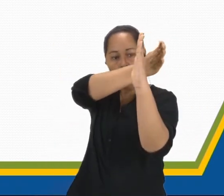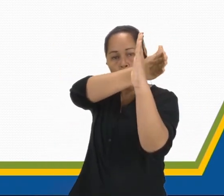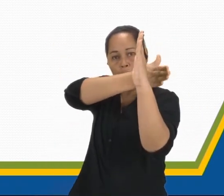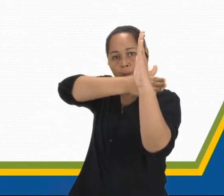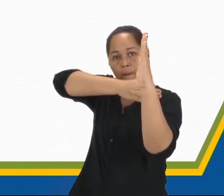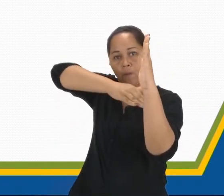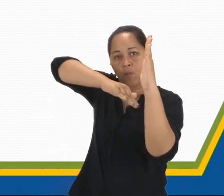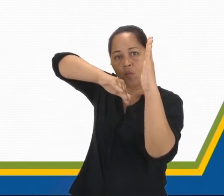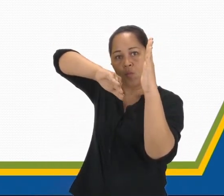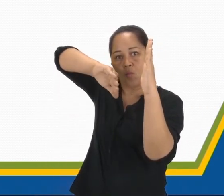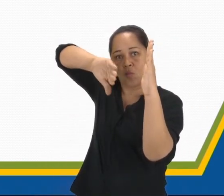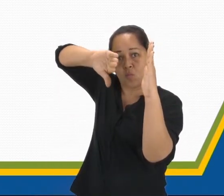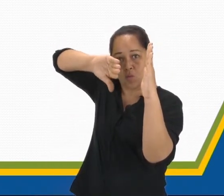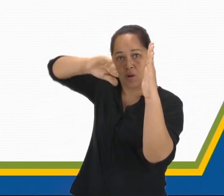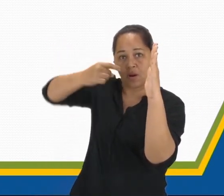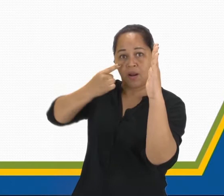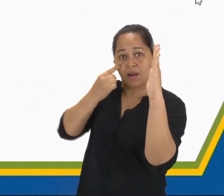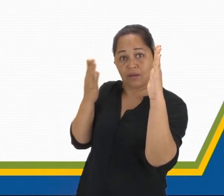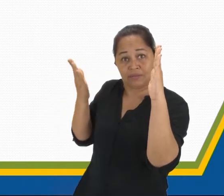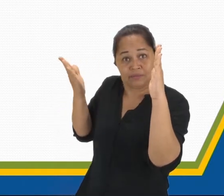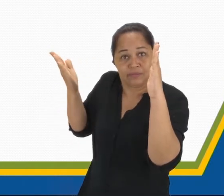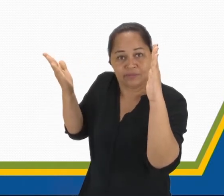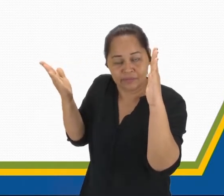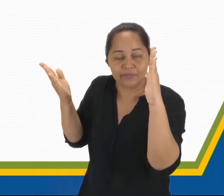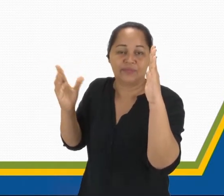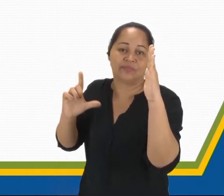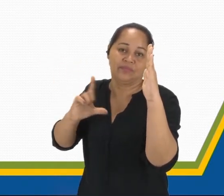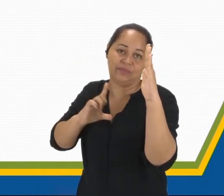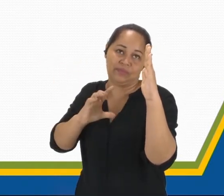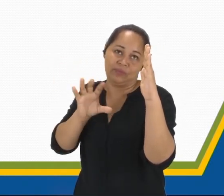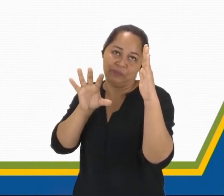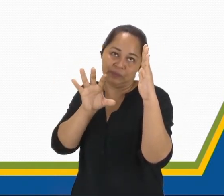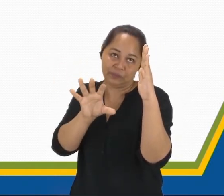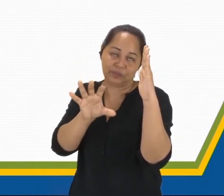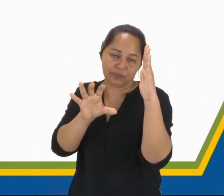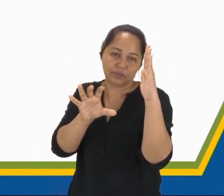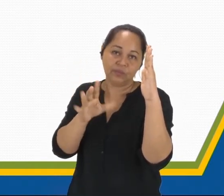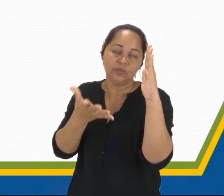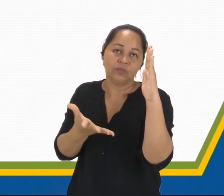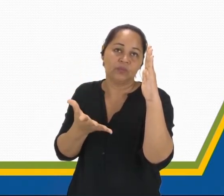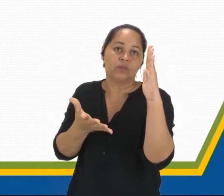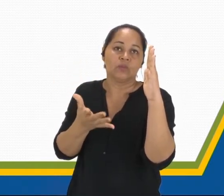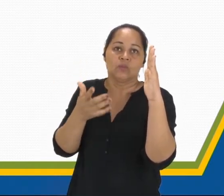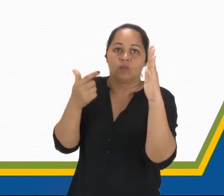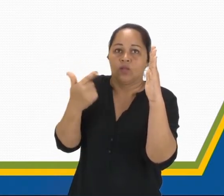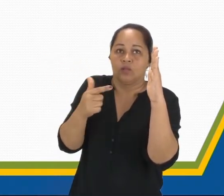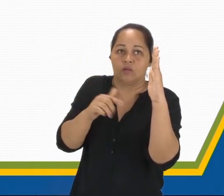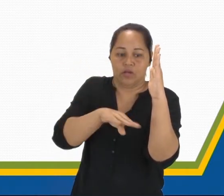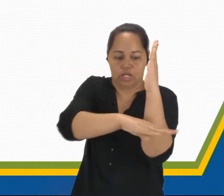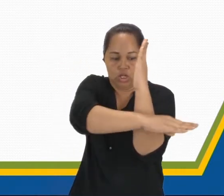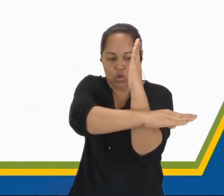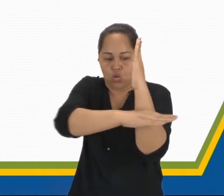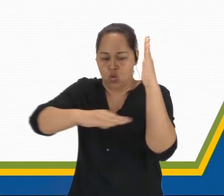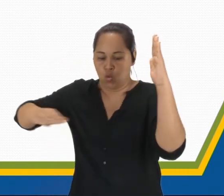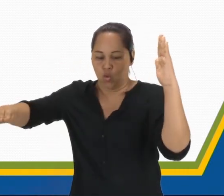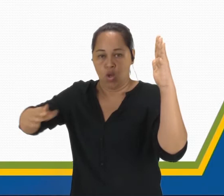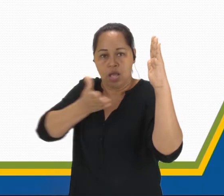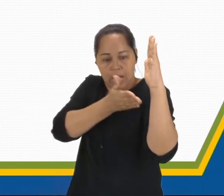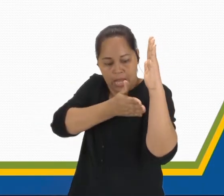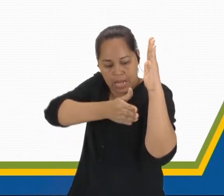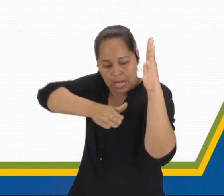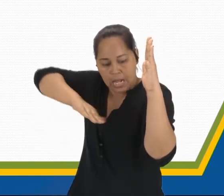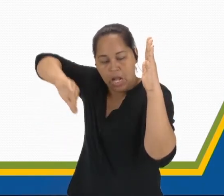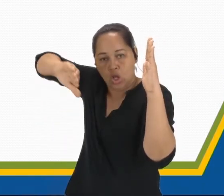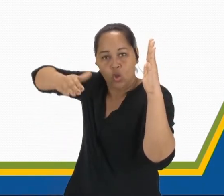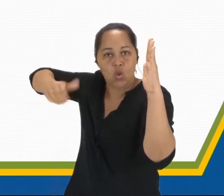negativo, 3π sobre 2 positivo, tá? E 3π sobre 2 negativo, tá? Então, é a função secante, ela é a inversa